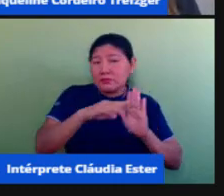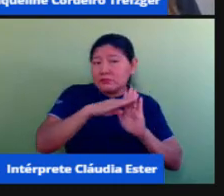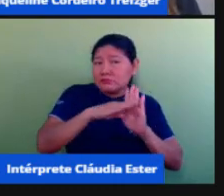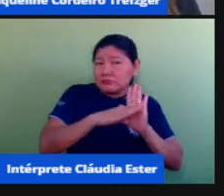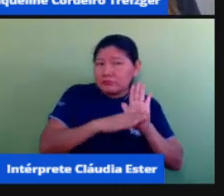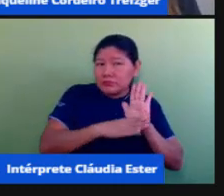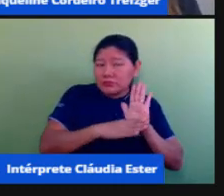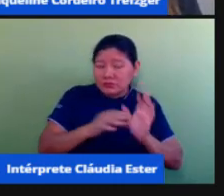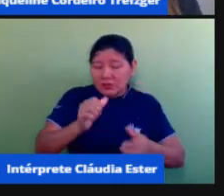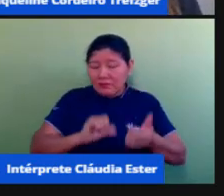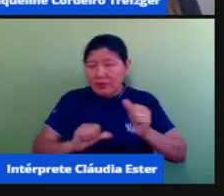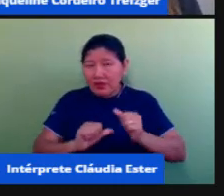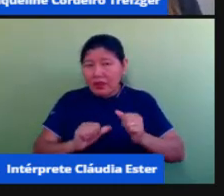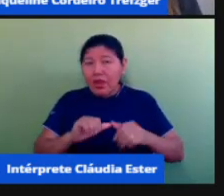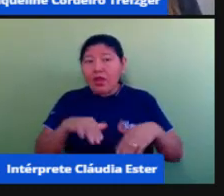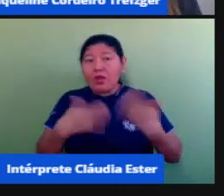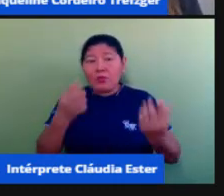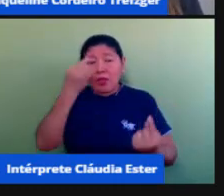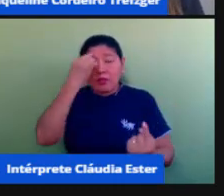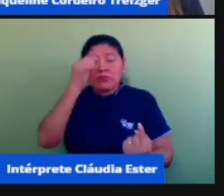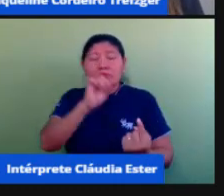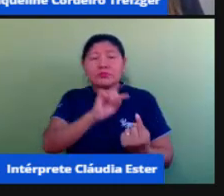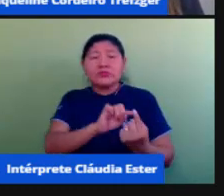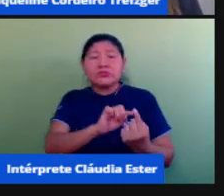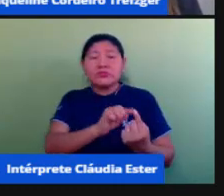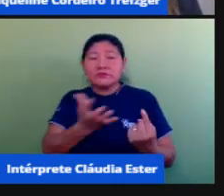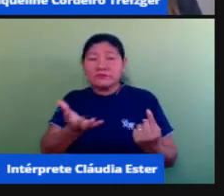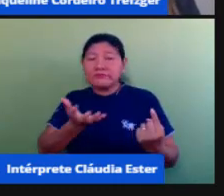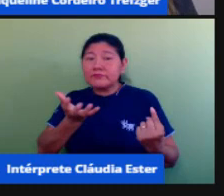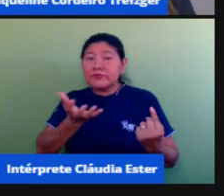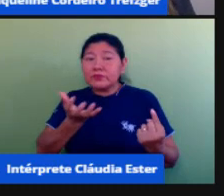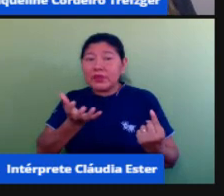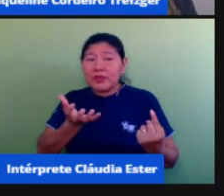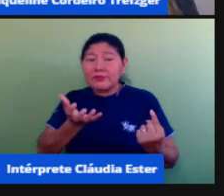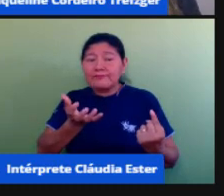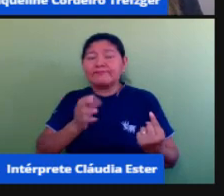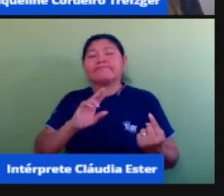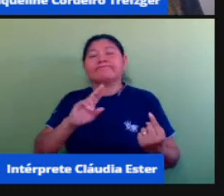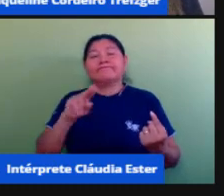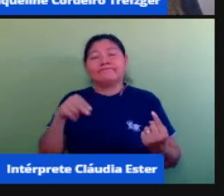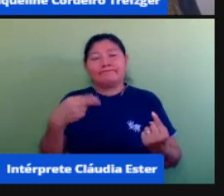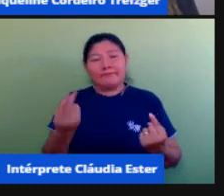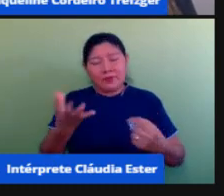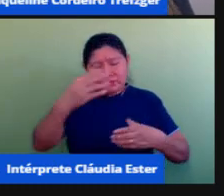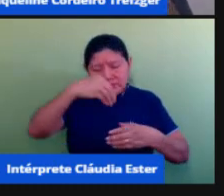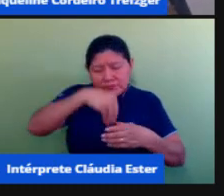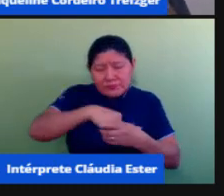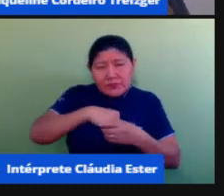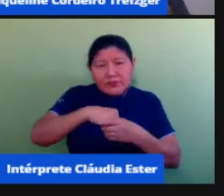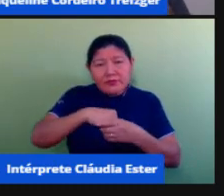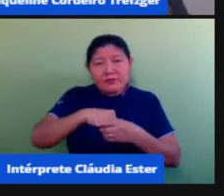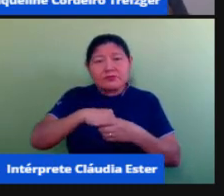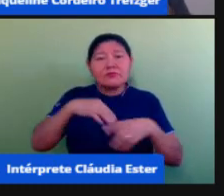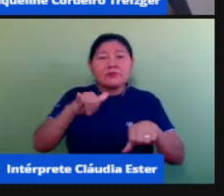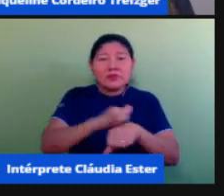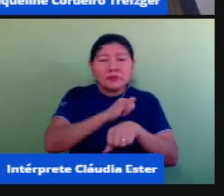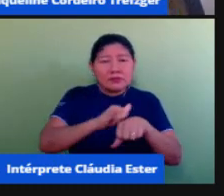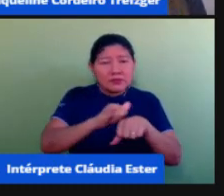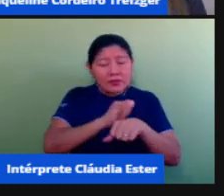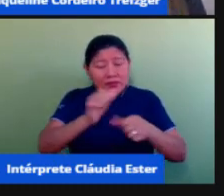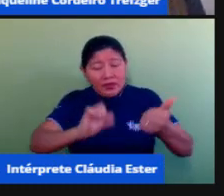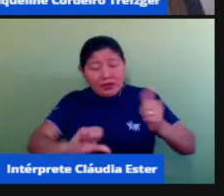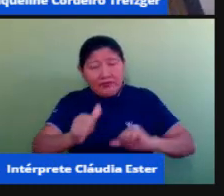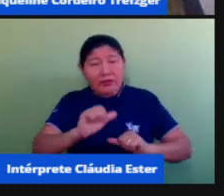desejo alcançar? Então, dentro dessas expectativas, nós temos várias situações, onde nós temos no contexto que é